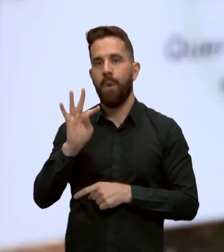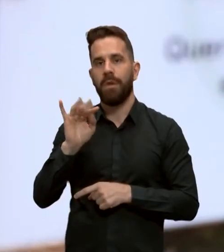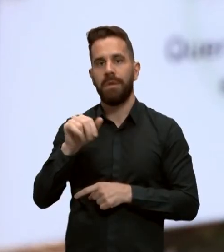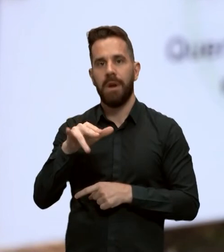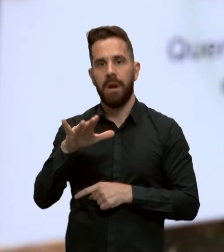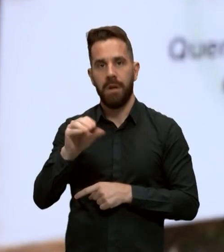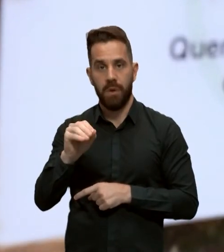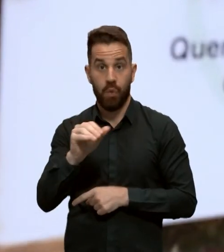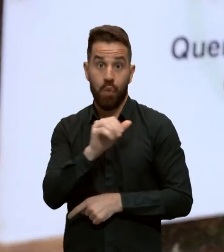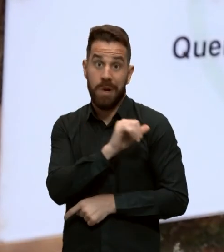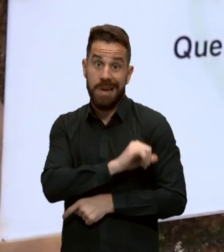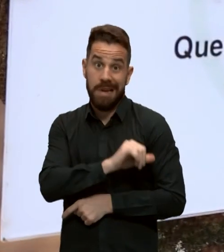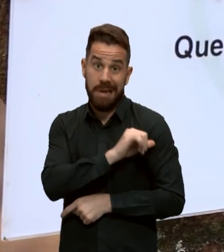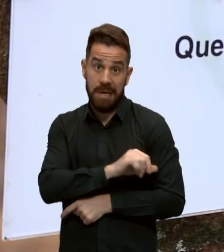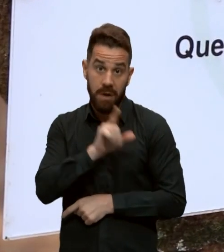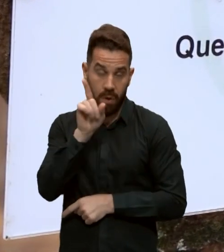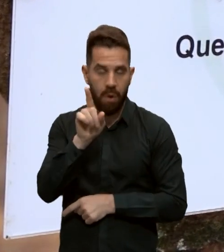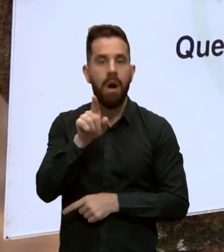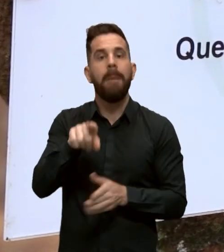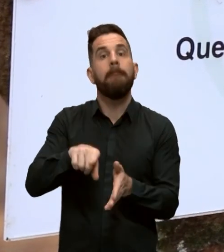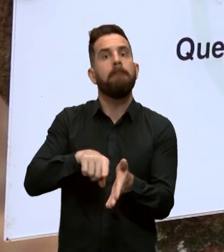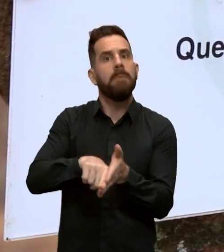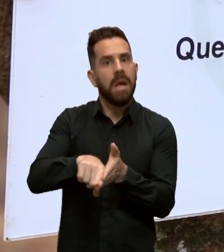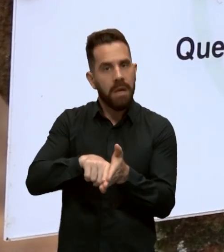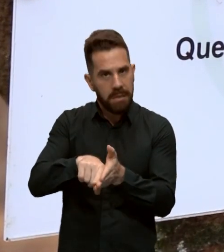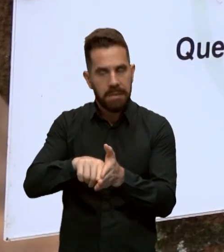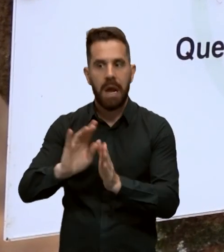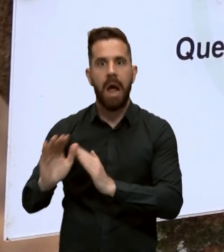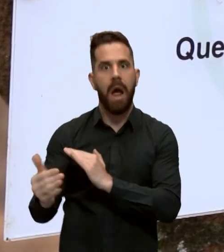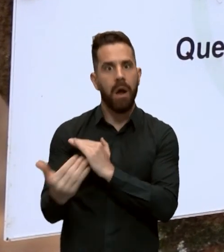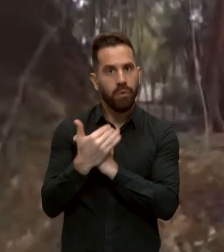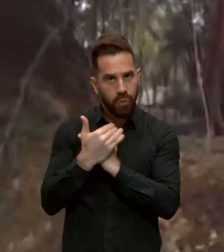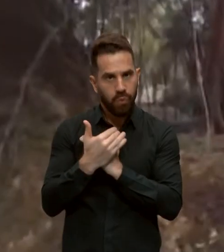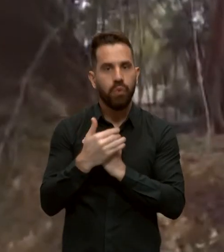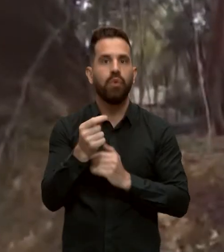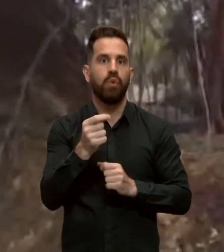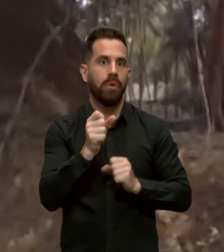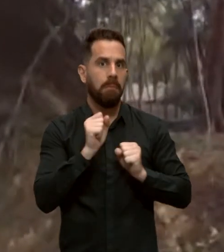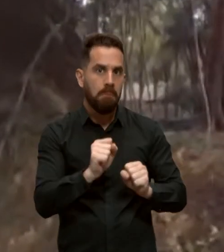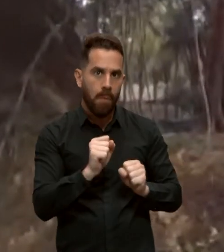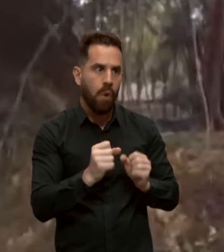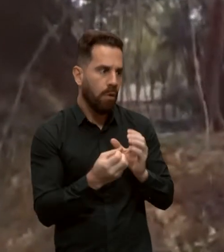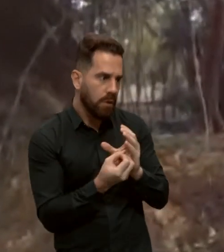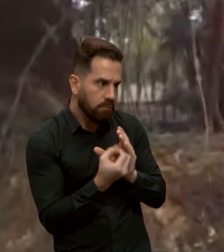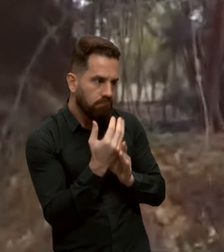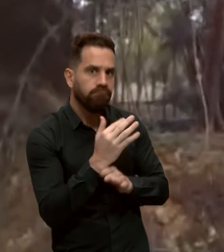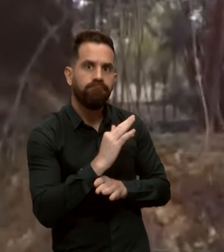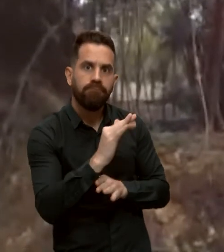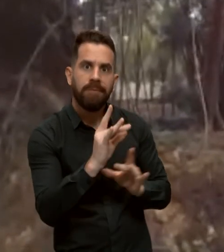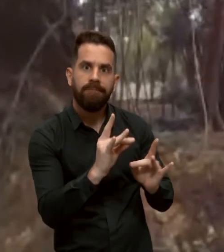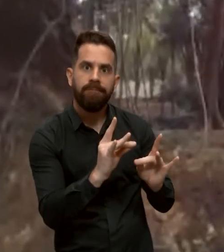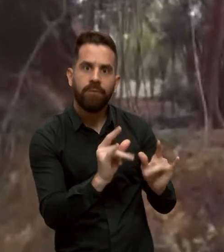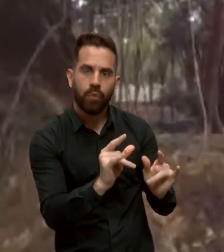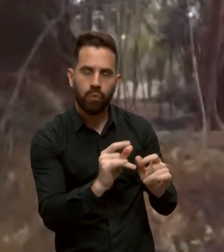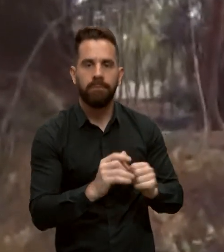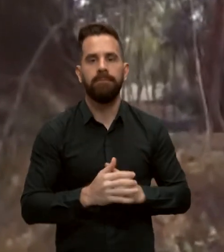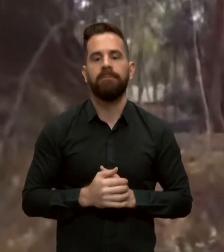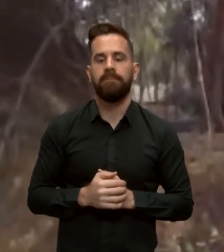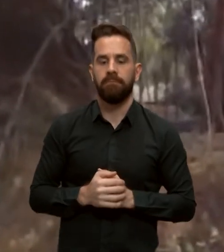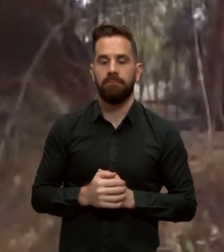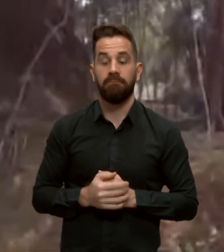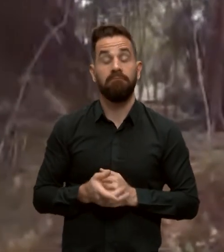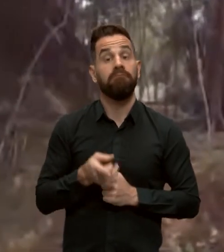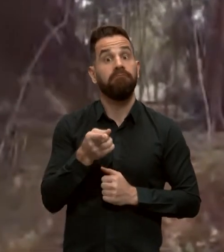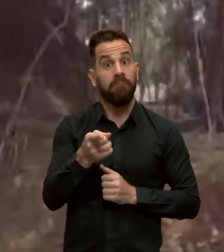no contexto de identificação de espécies em extinção. Essas ferramentas elas já direcionam nossos esforços, elas